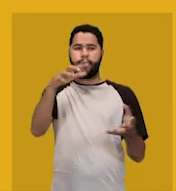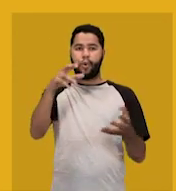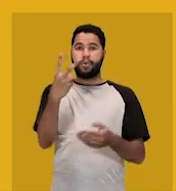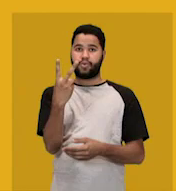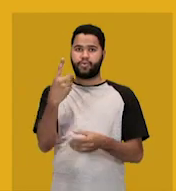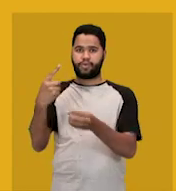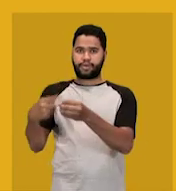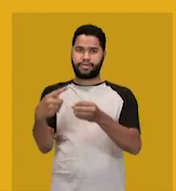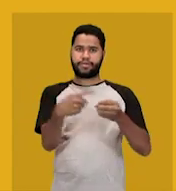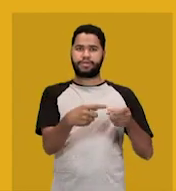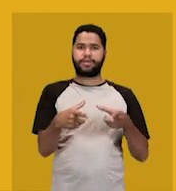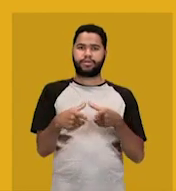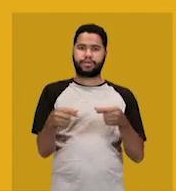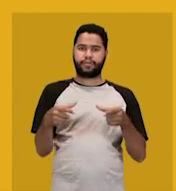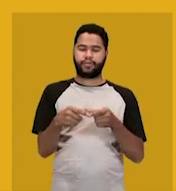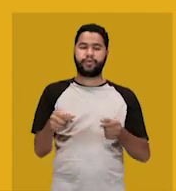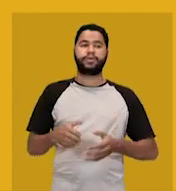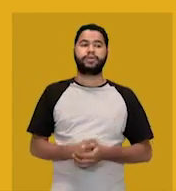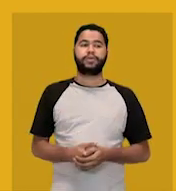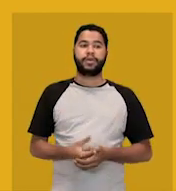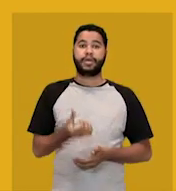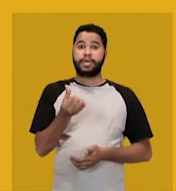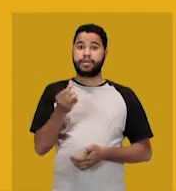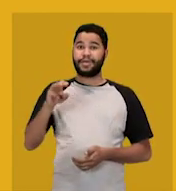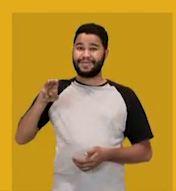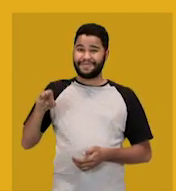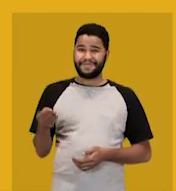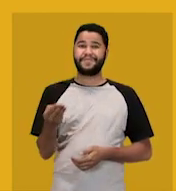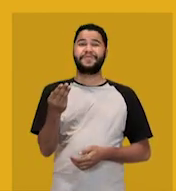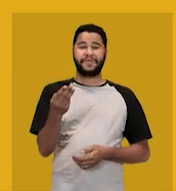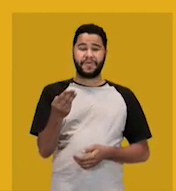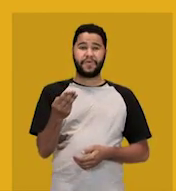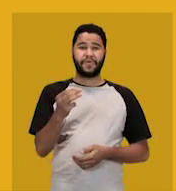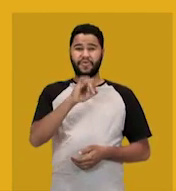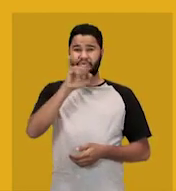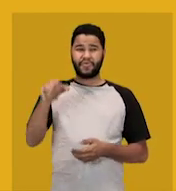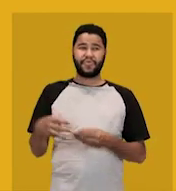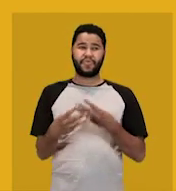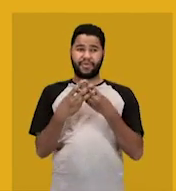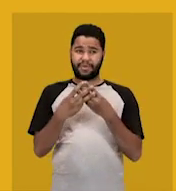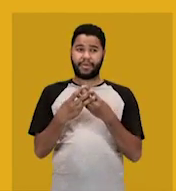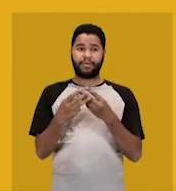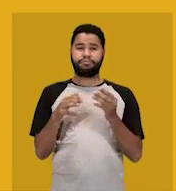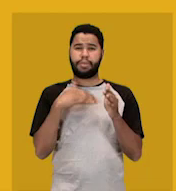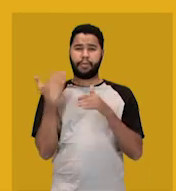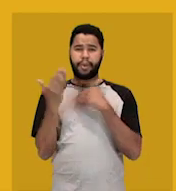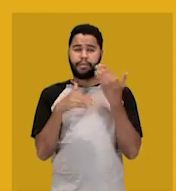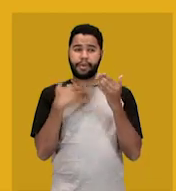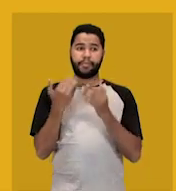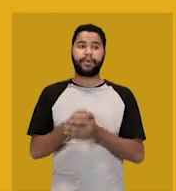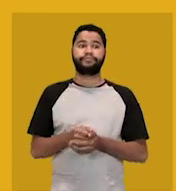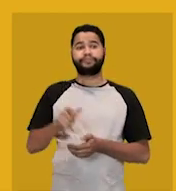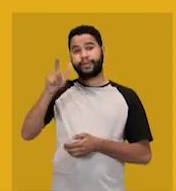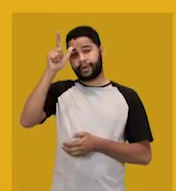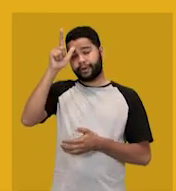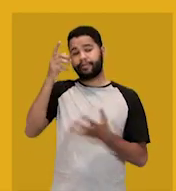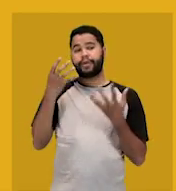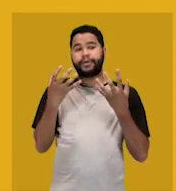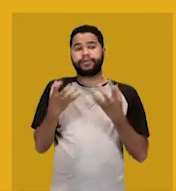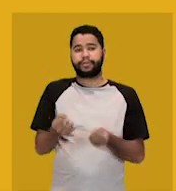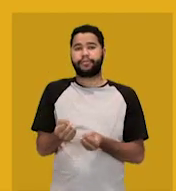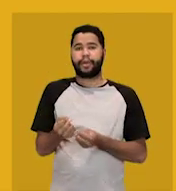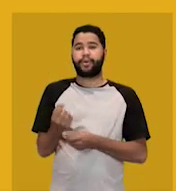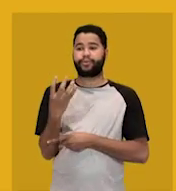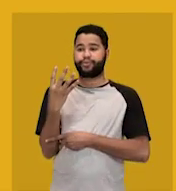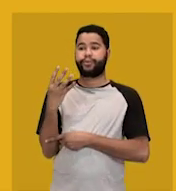Nagasaki. 6 milhões de judeus mortos em campos de concentração. A Alemanha teve que aceitar os 4